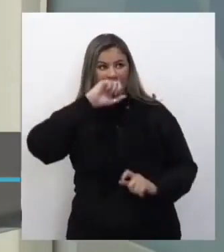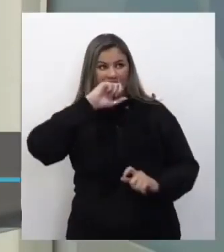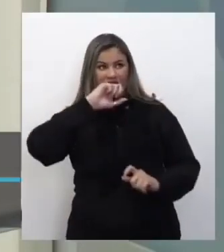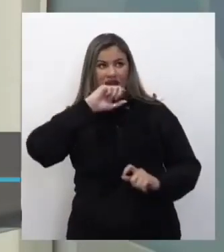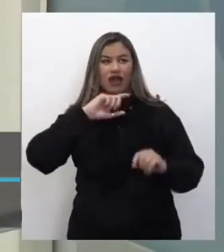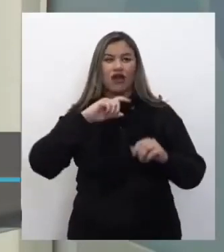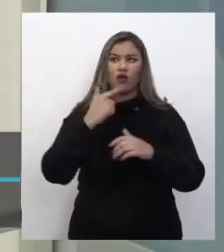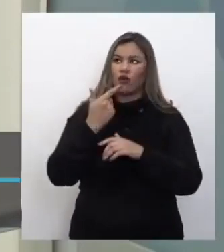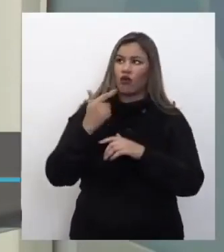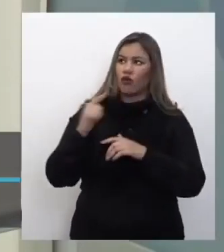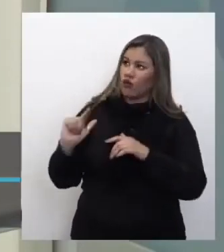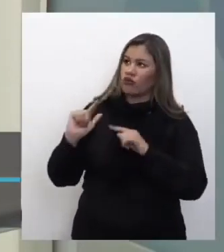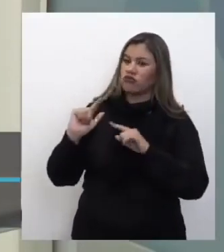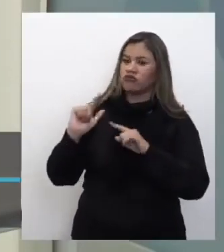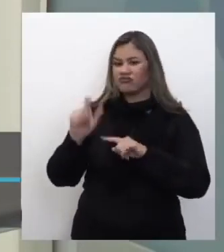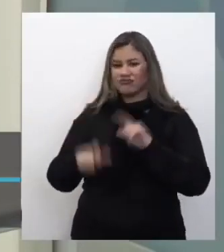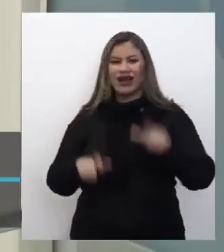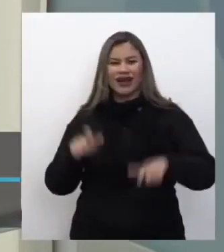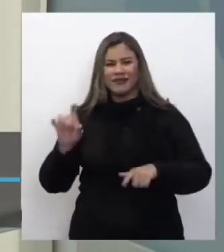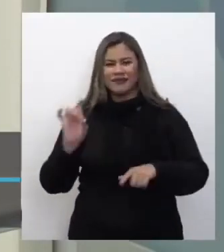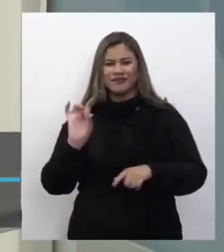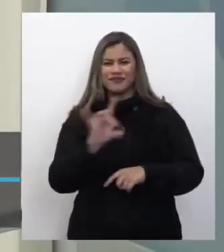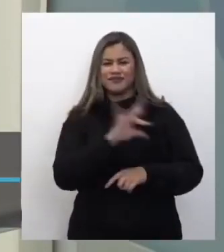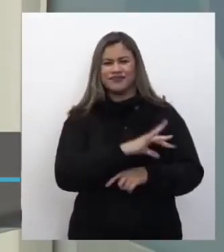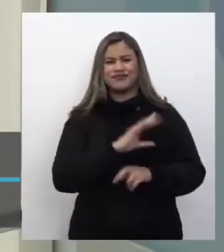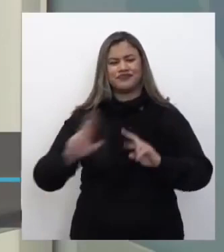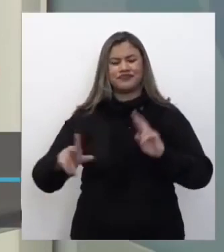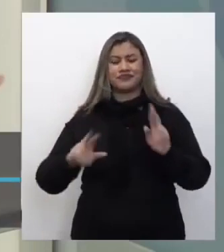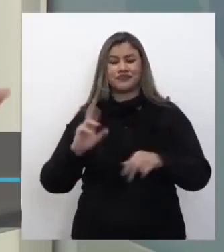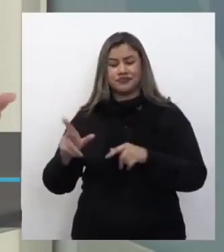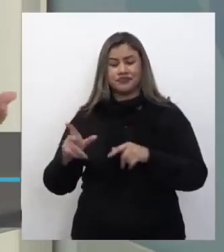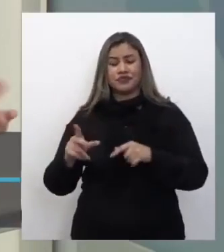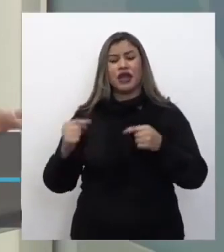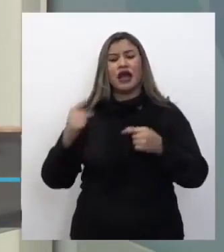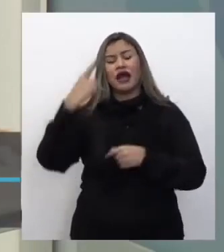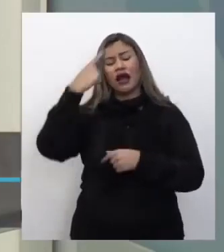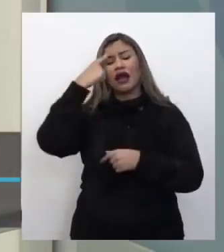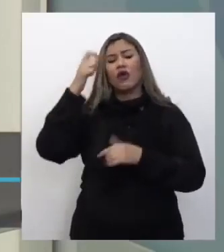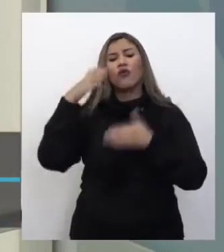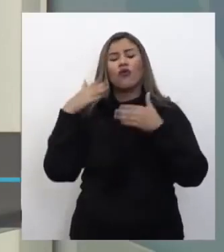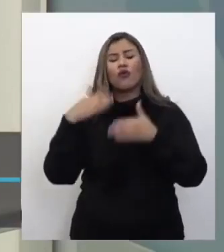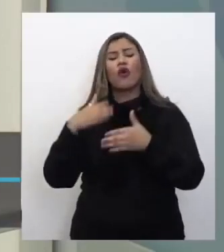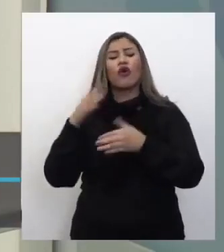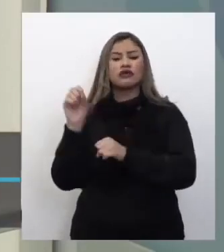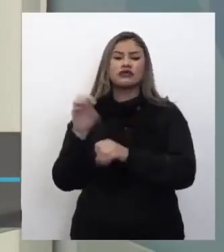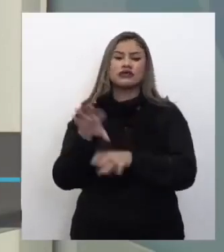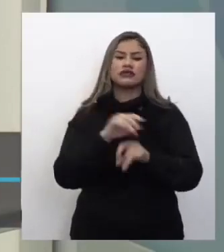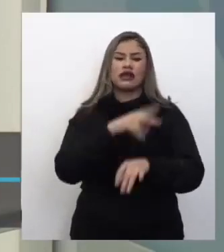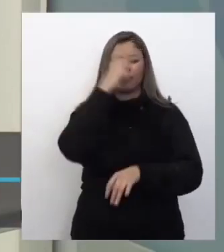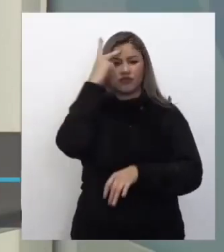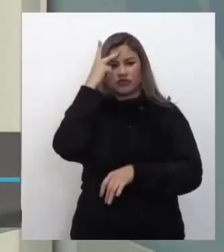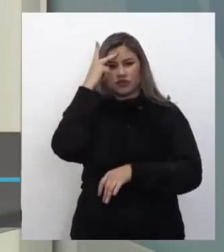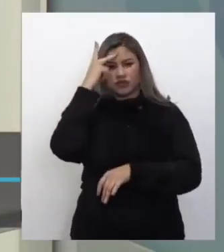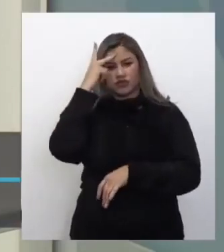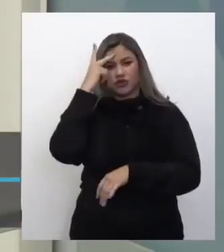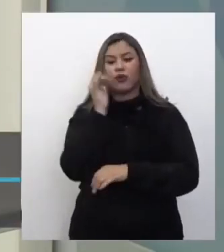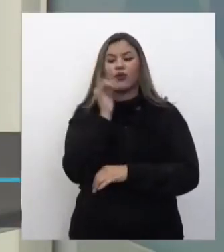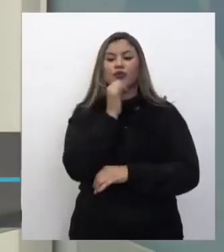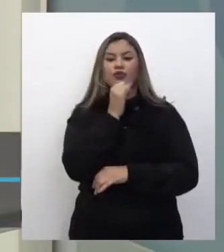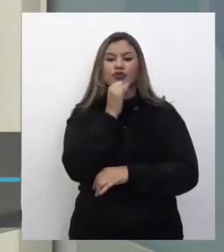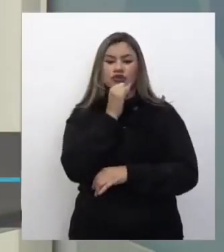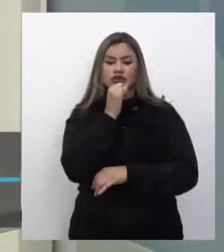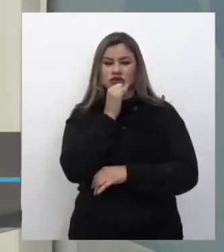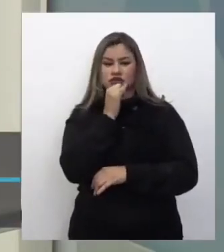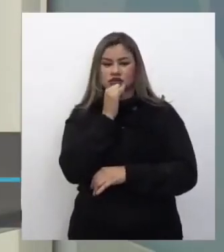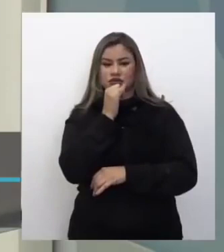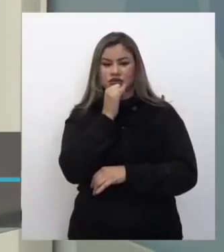era educar as pessoas. Isso tinha muito, turma, quando os portugueses, os